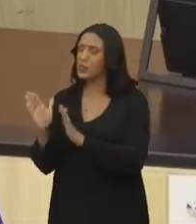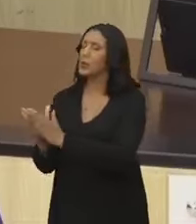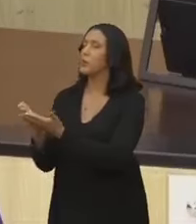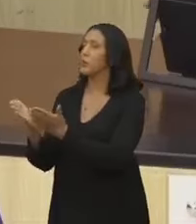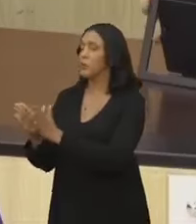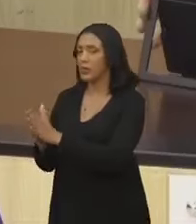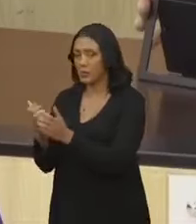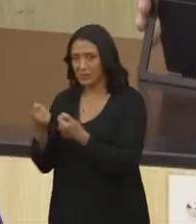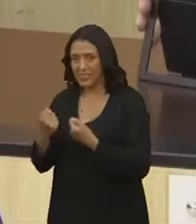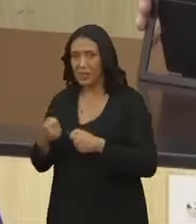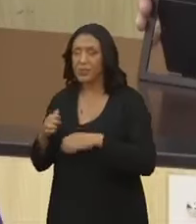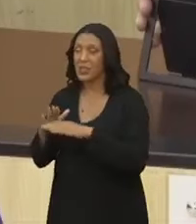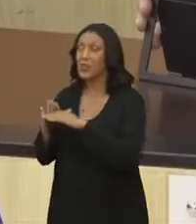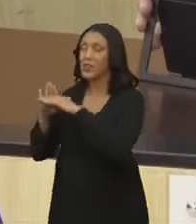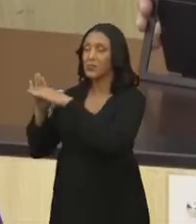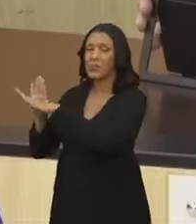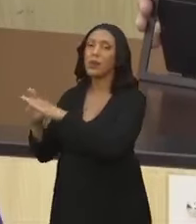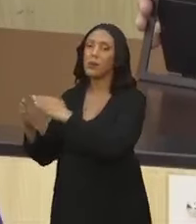aos nobres vereadores.